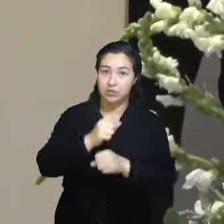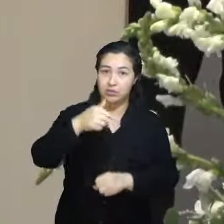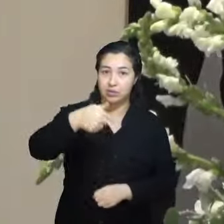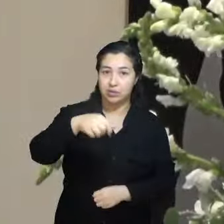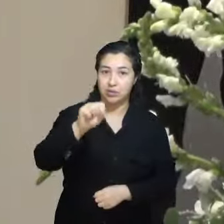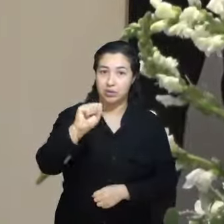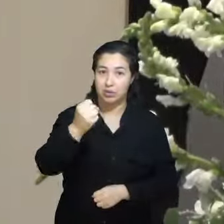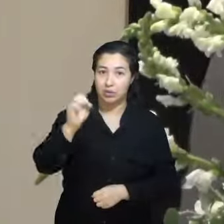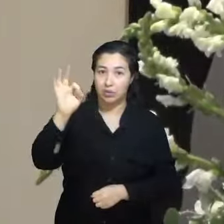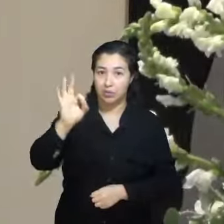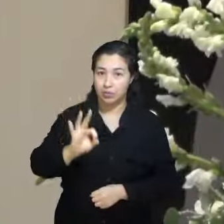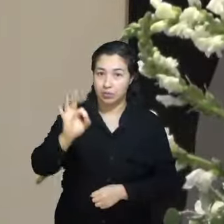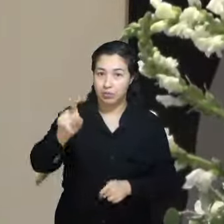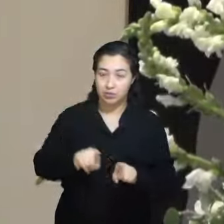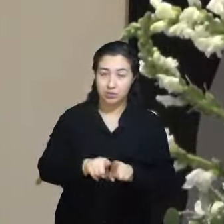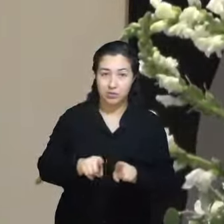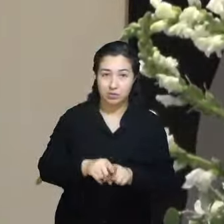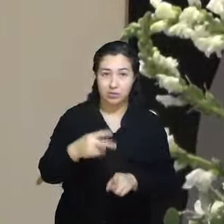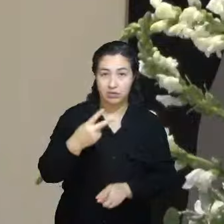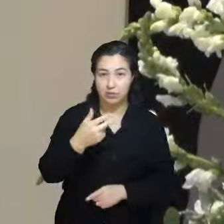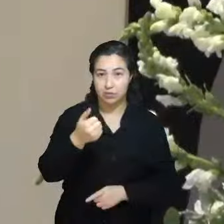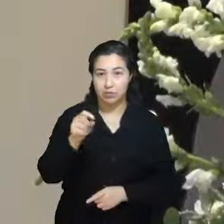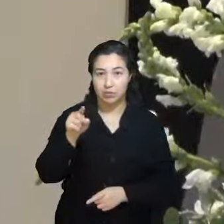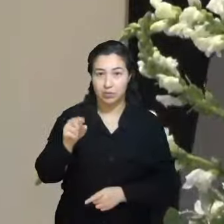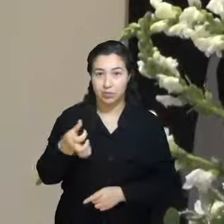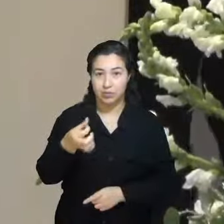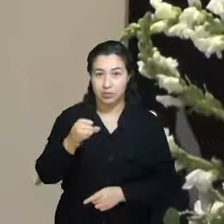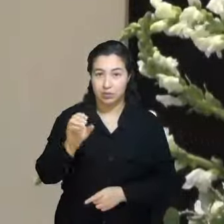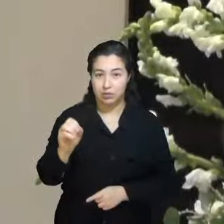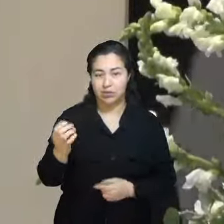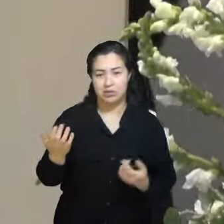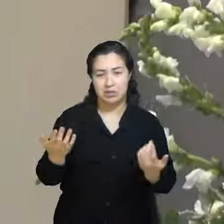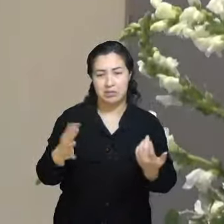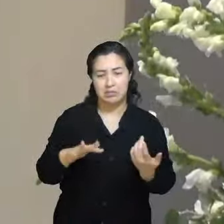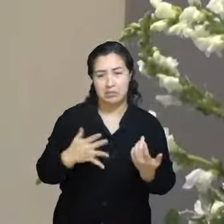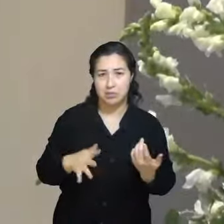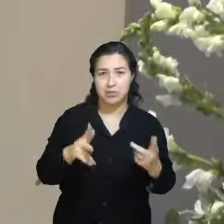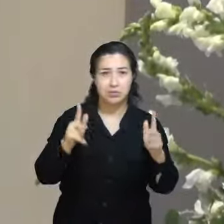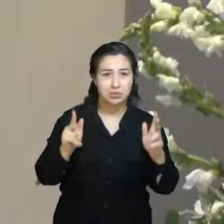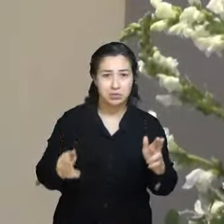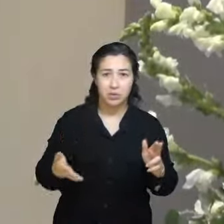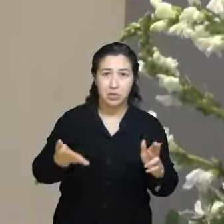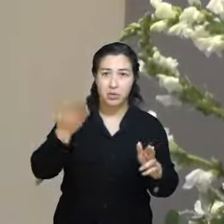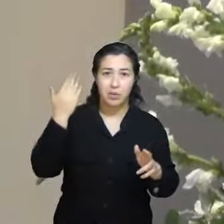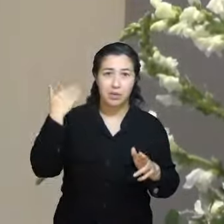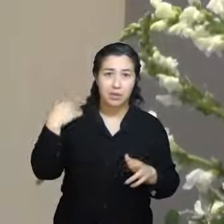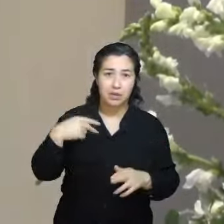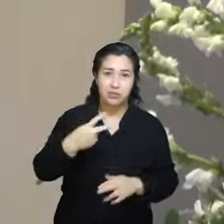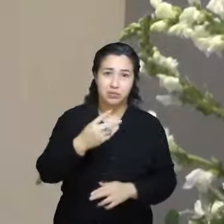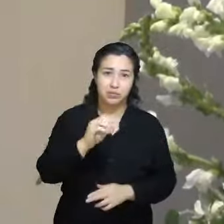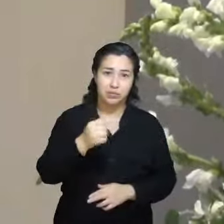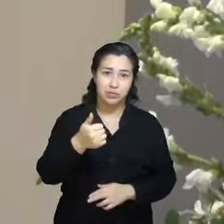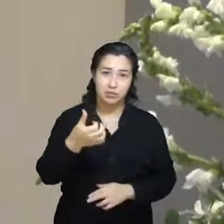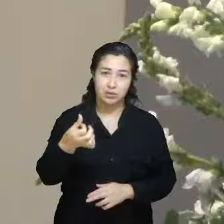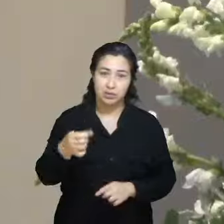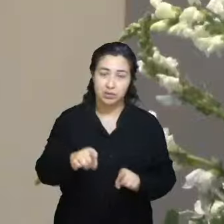a 21.60 se mantiveram nos padrões das eleições passadas 20166 e